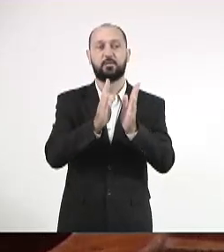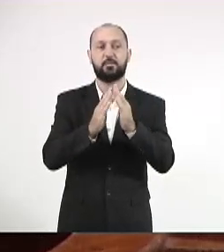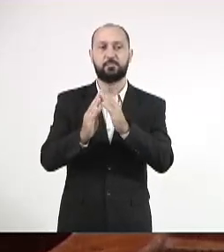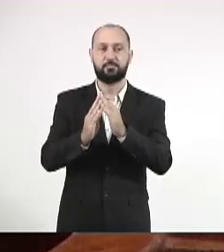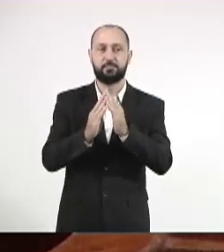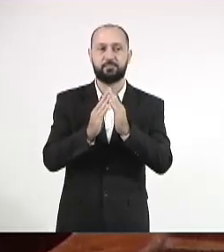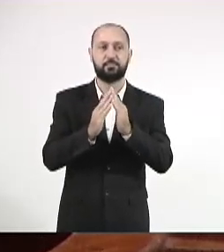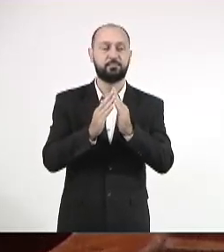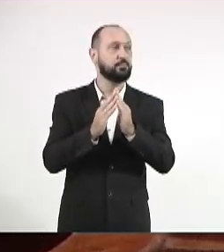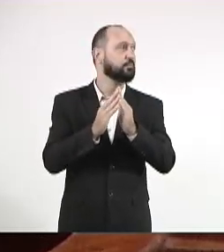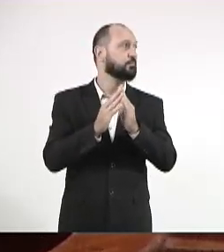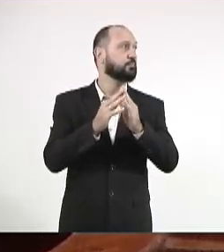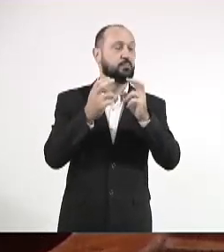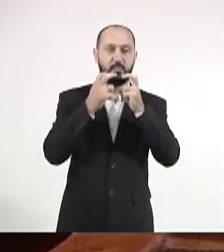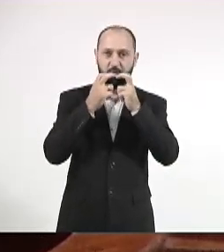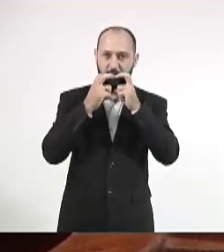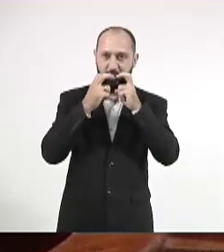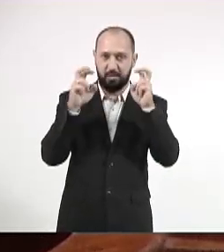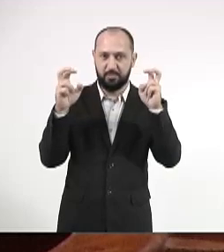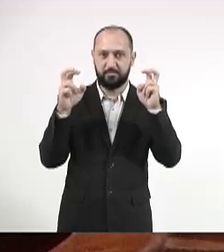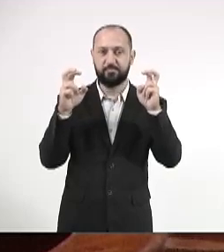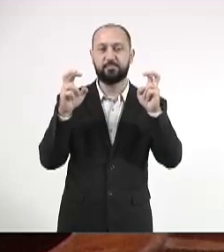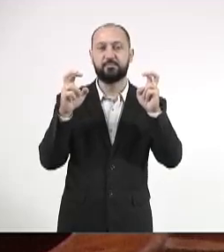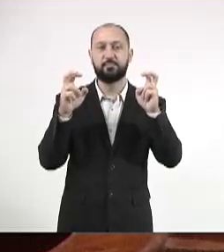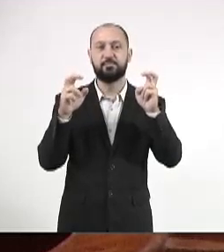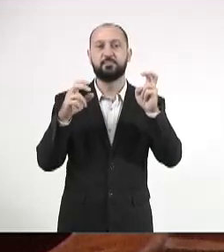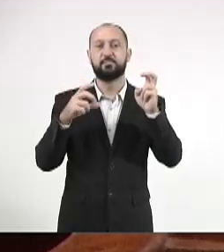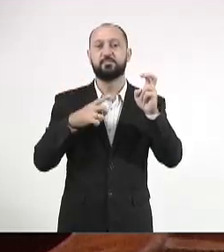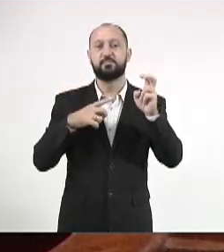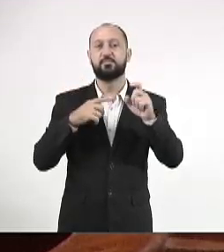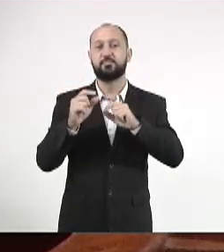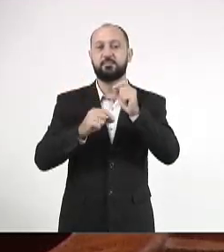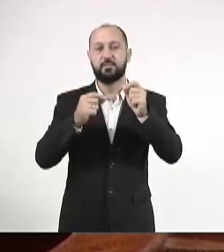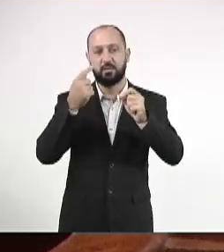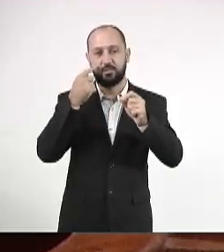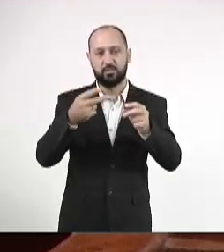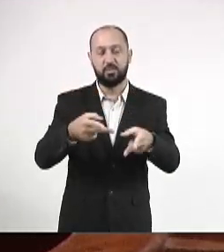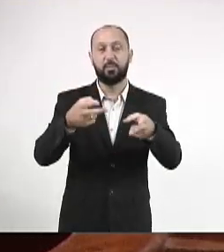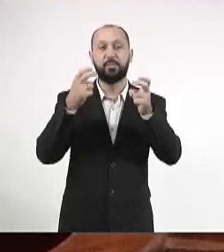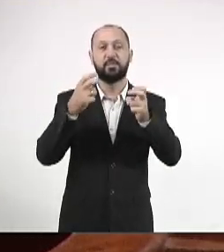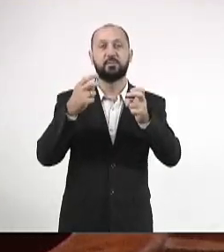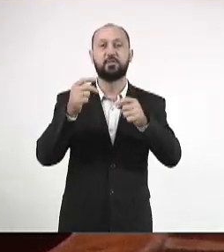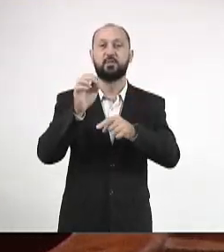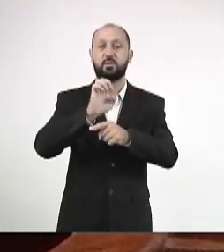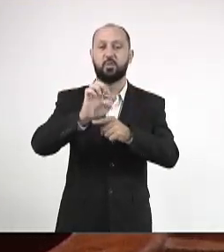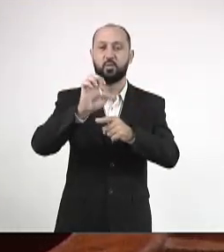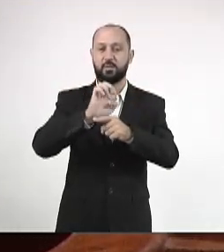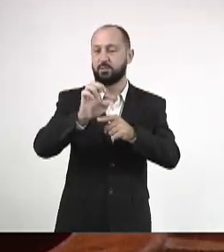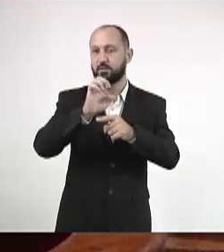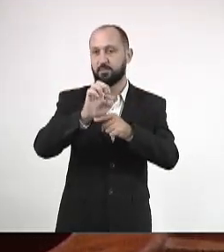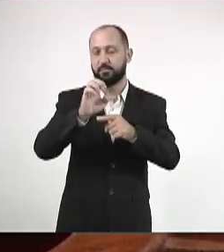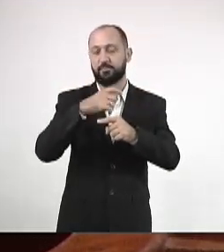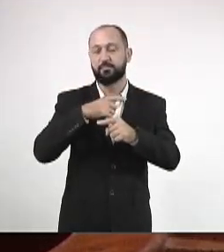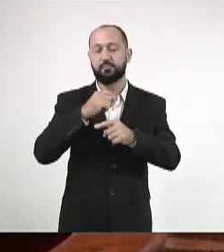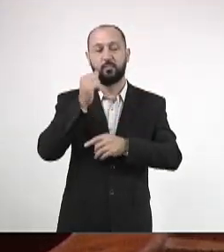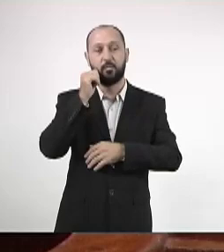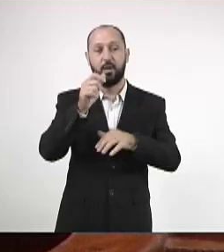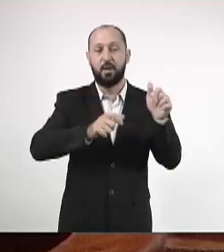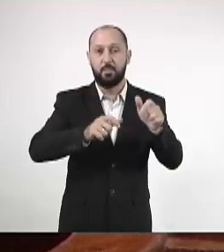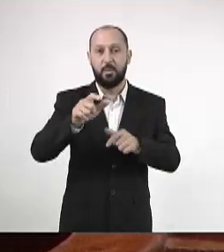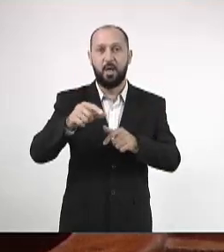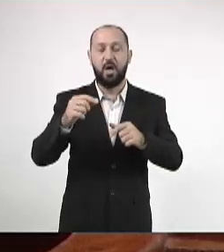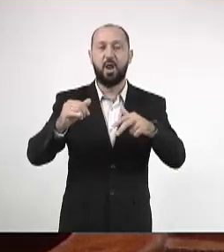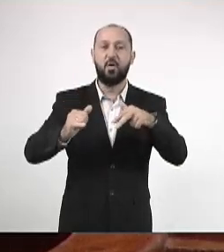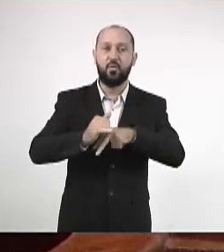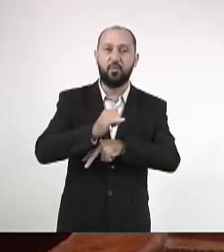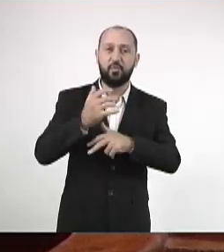nós tivemos que gritar muito para que percebesse, que o Estado percebesse que as mulheres eram